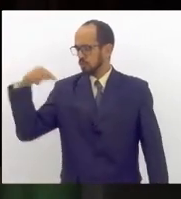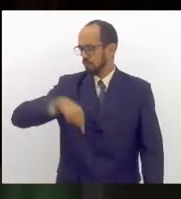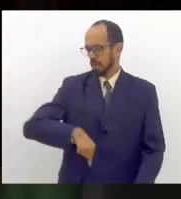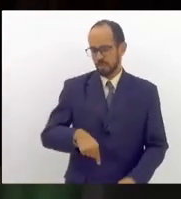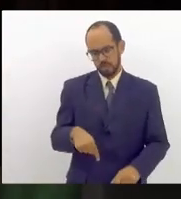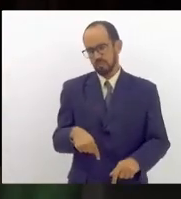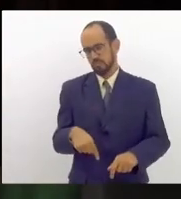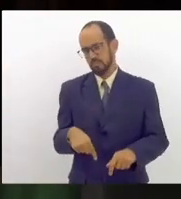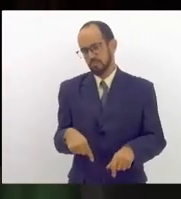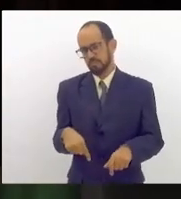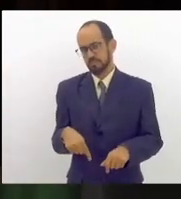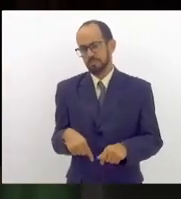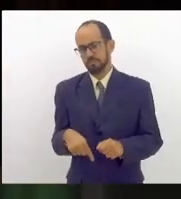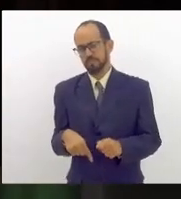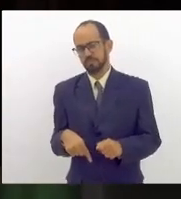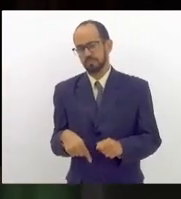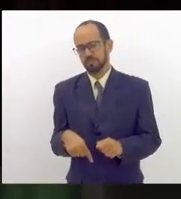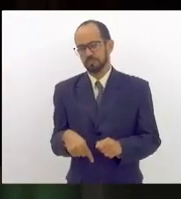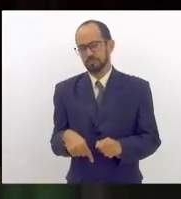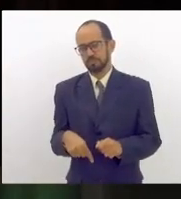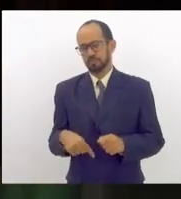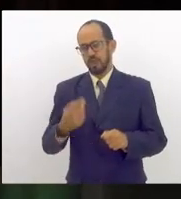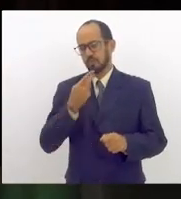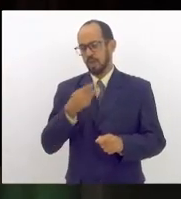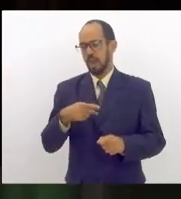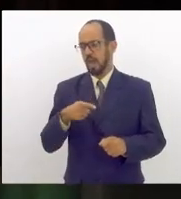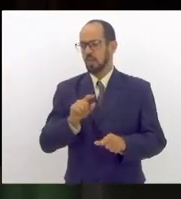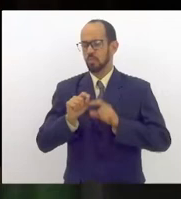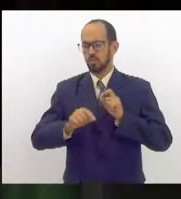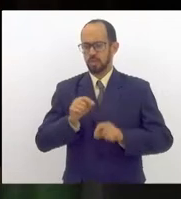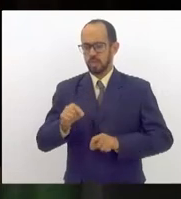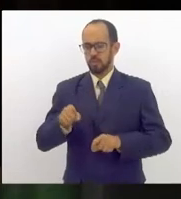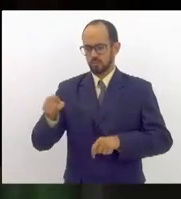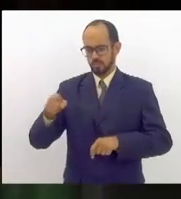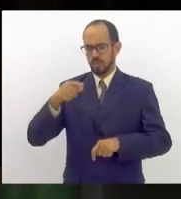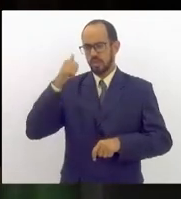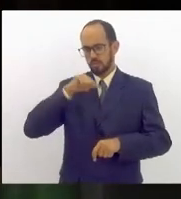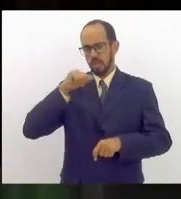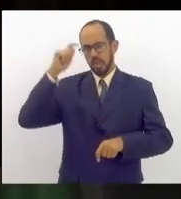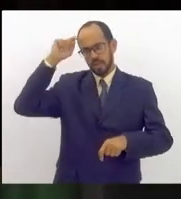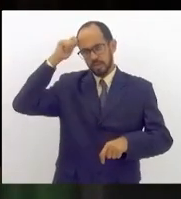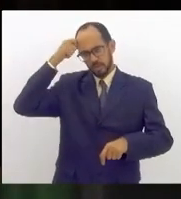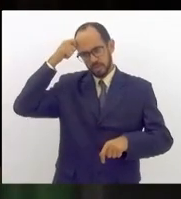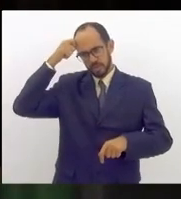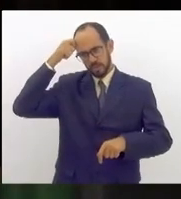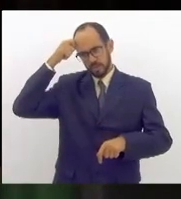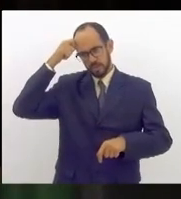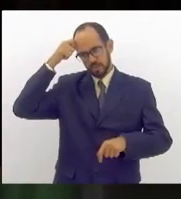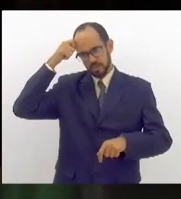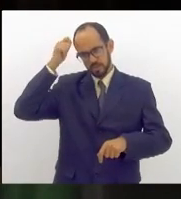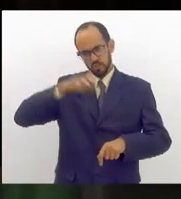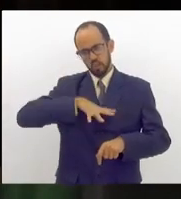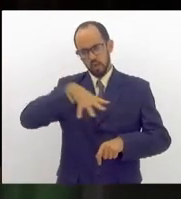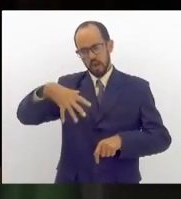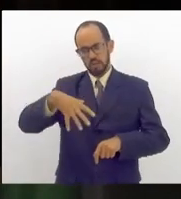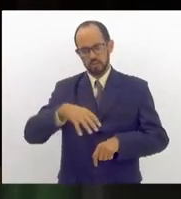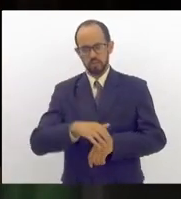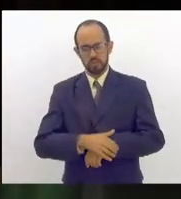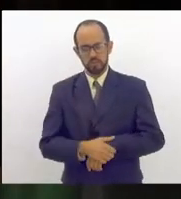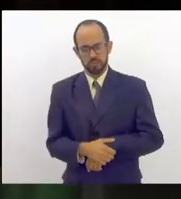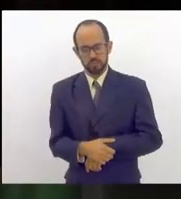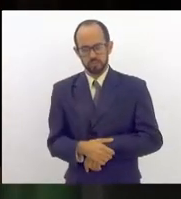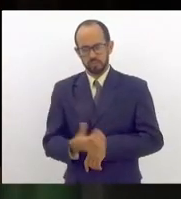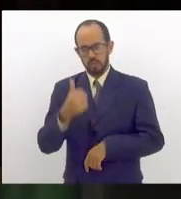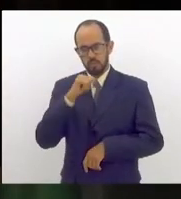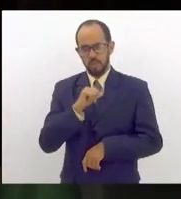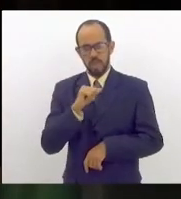que você além de ser mulher preta é uma mulher de coragem uma